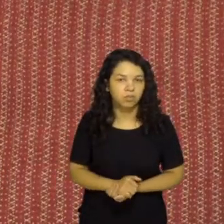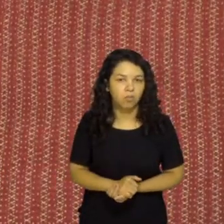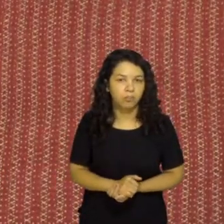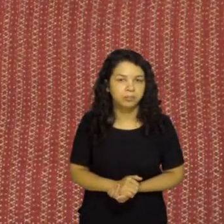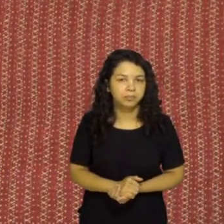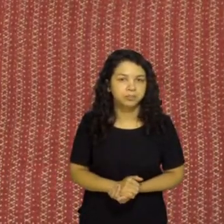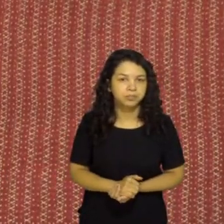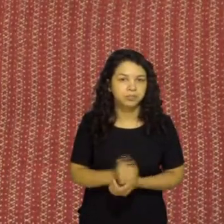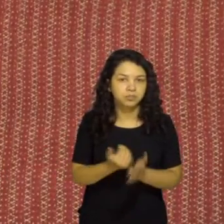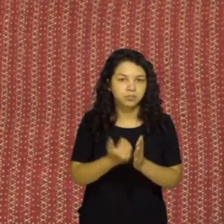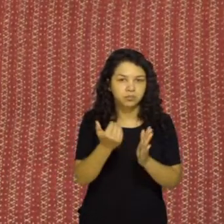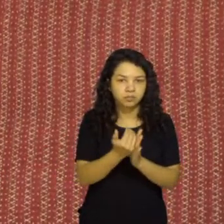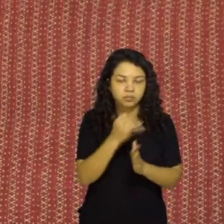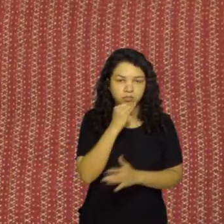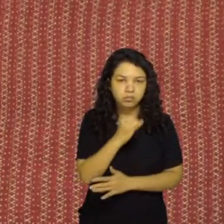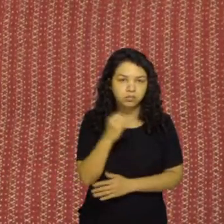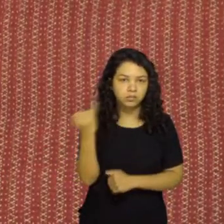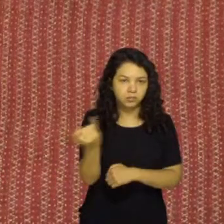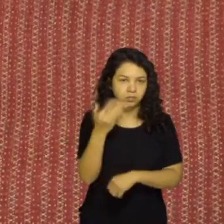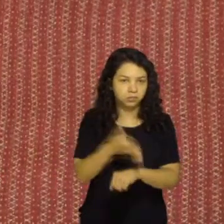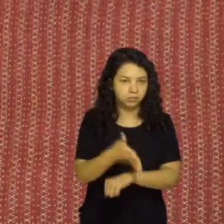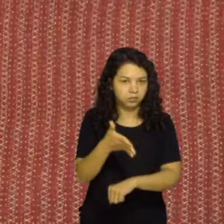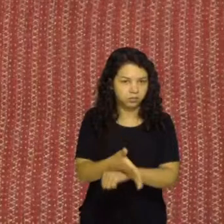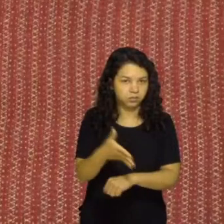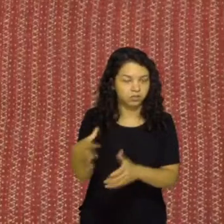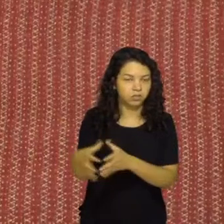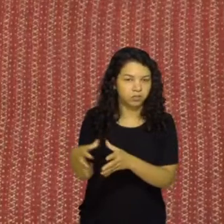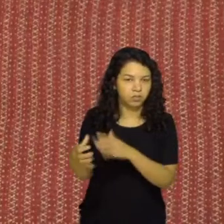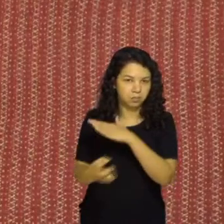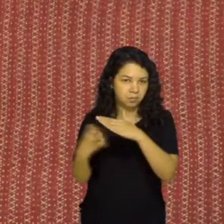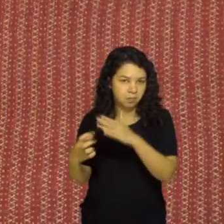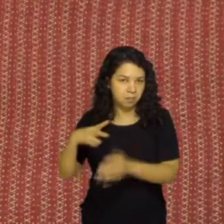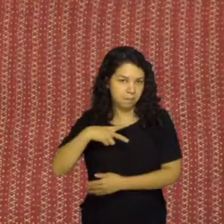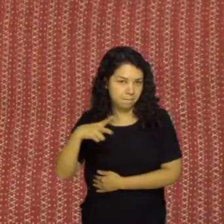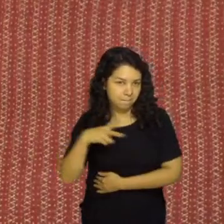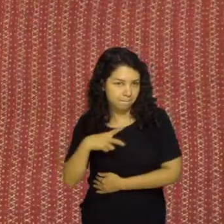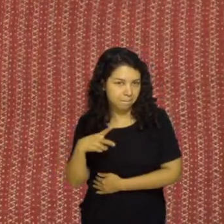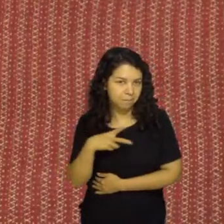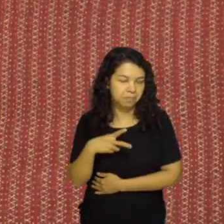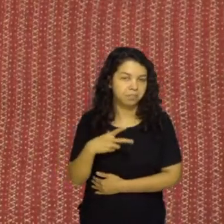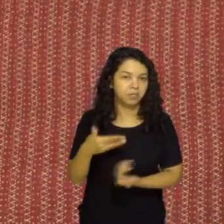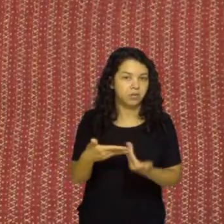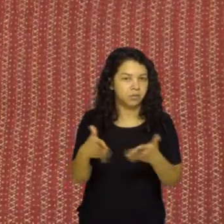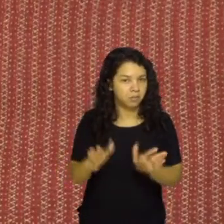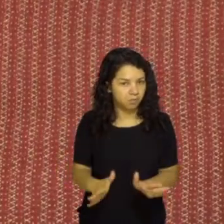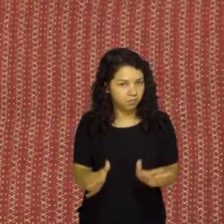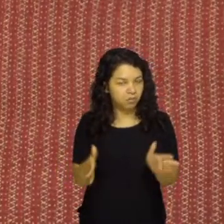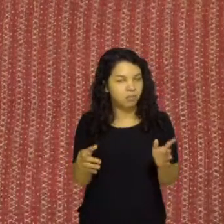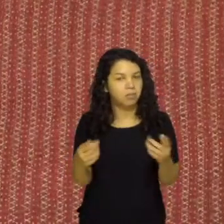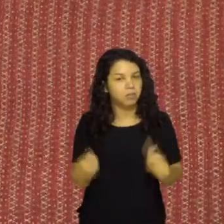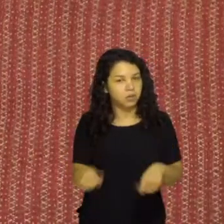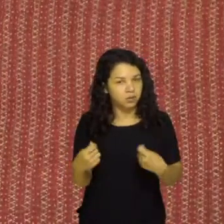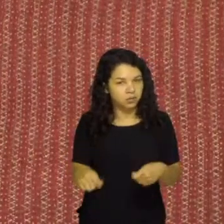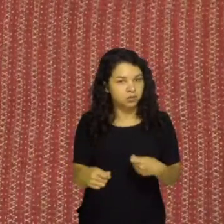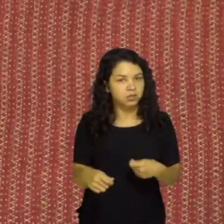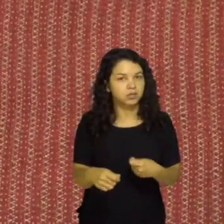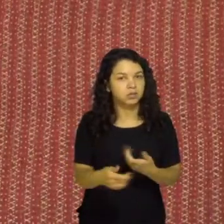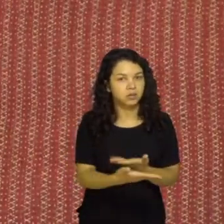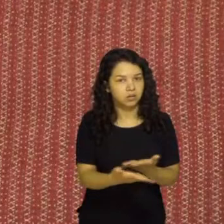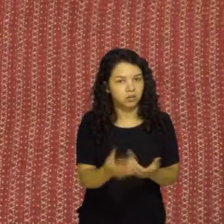quero reforçar a importância da participação do setor privado, das empresas, de abrirem suas portas, levarem